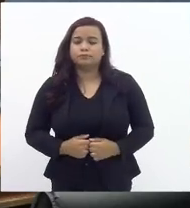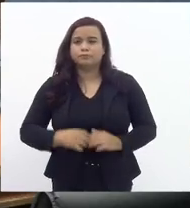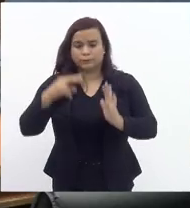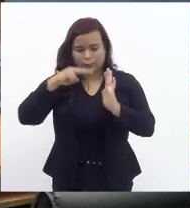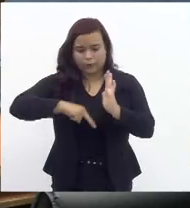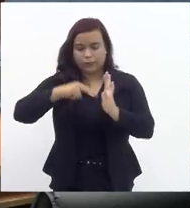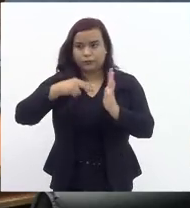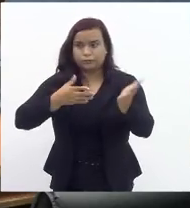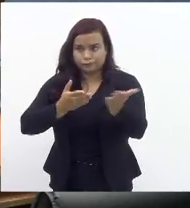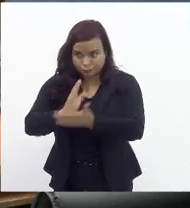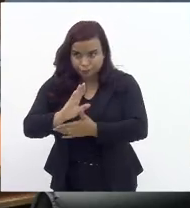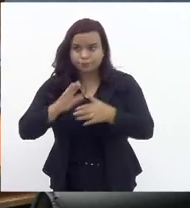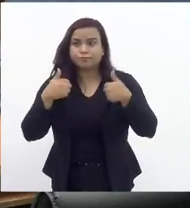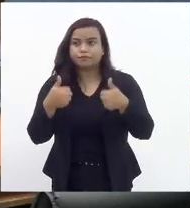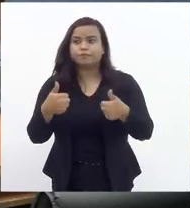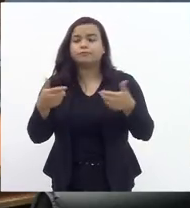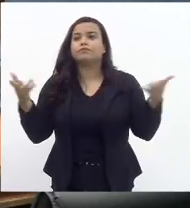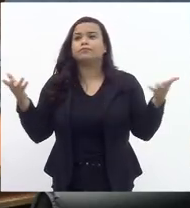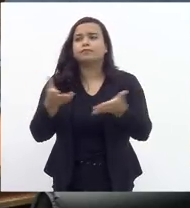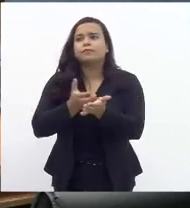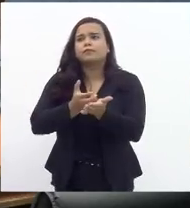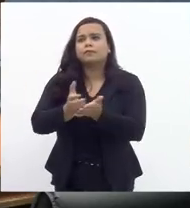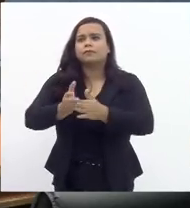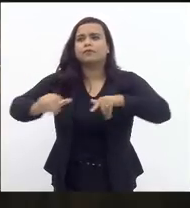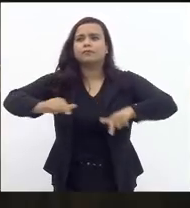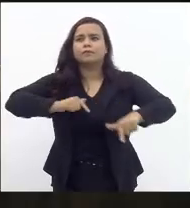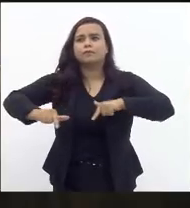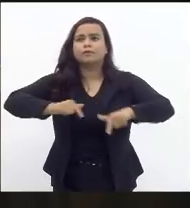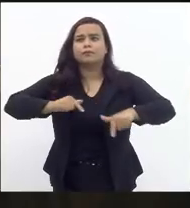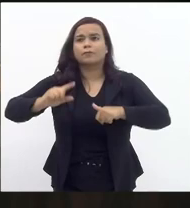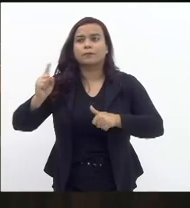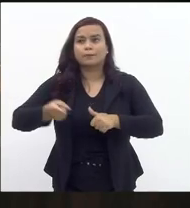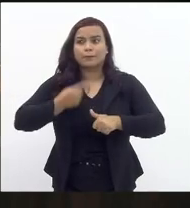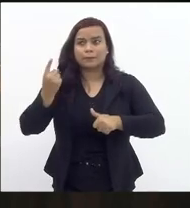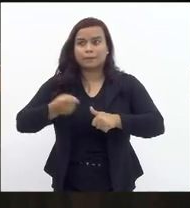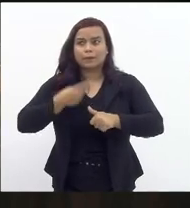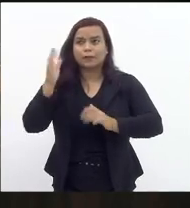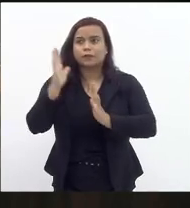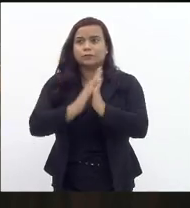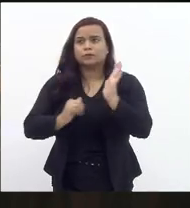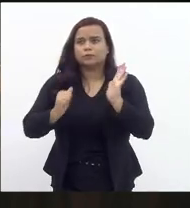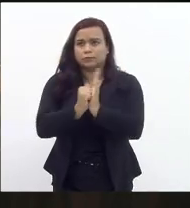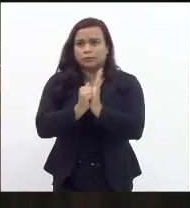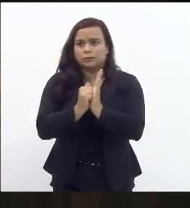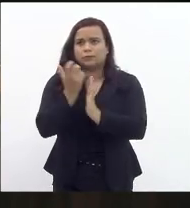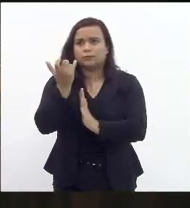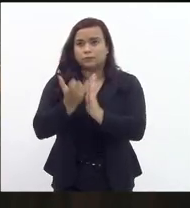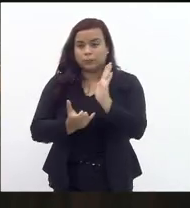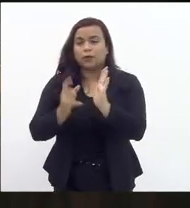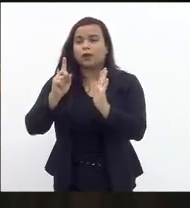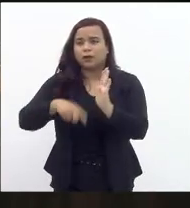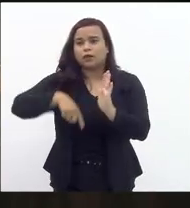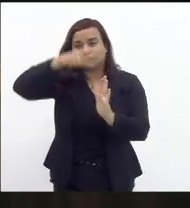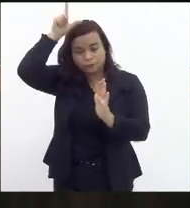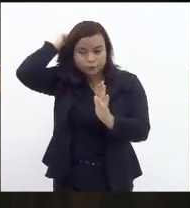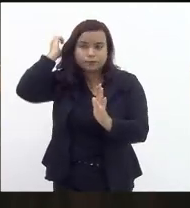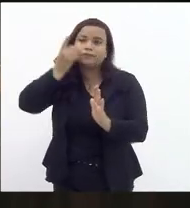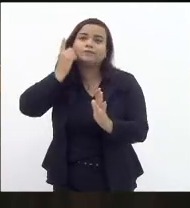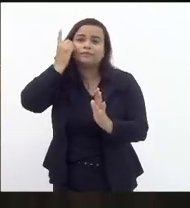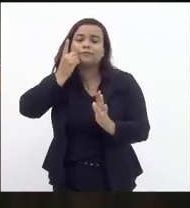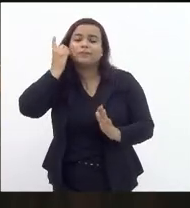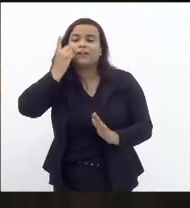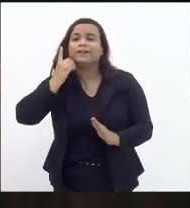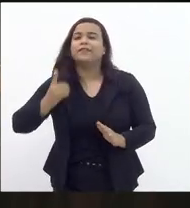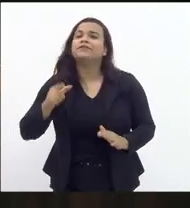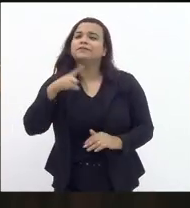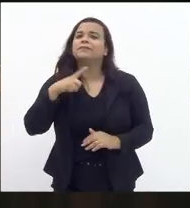e aprovada a ata, passa-se ao expediente inicial. Primeiro orador escrito é o nobre deputado Luiz Paulo. Vossa Excelência